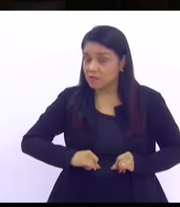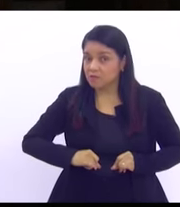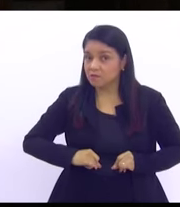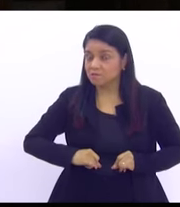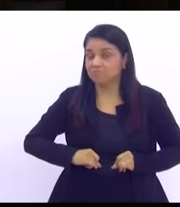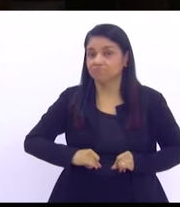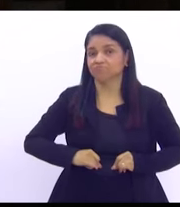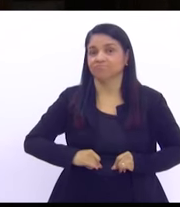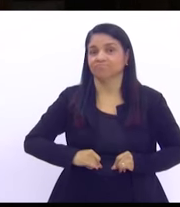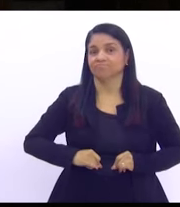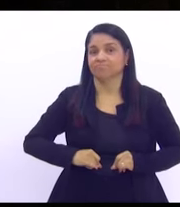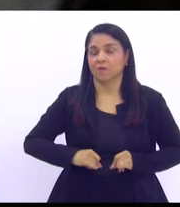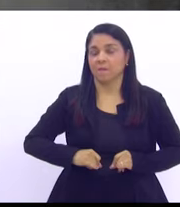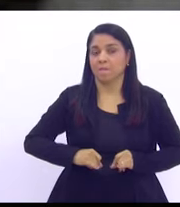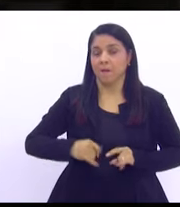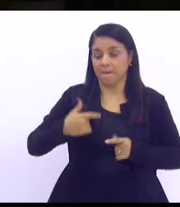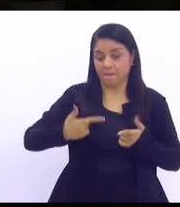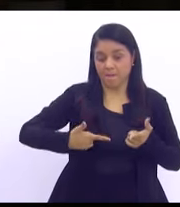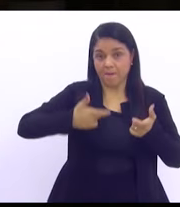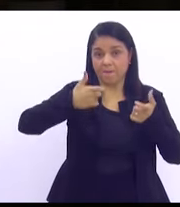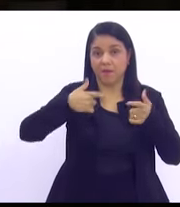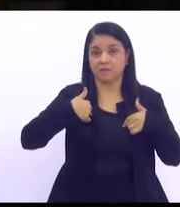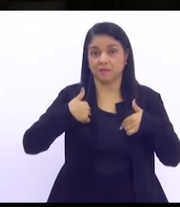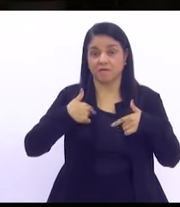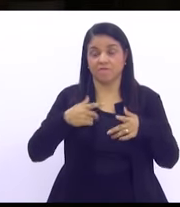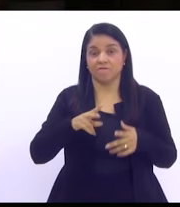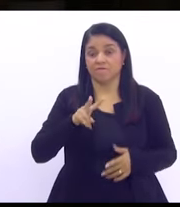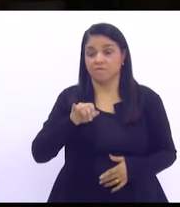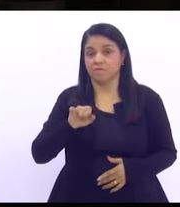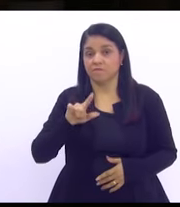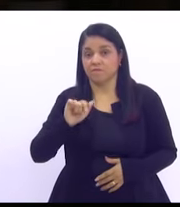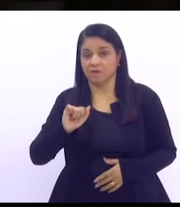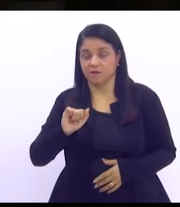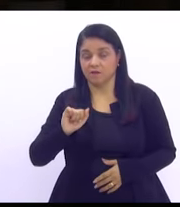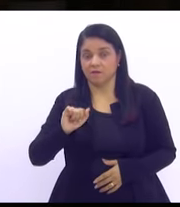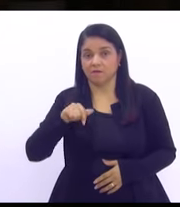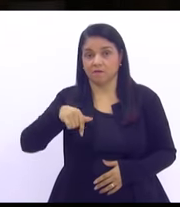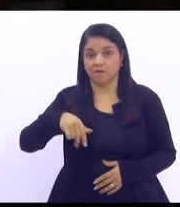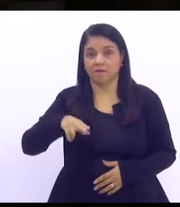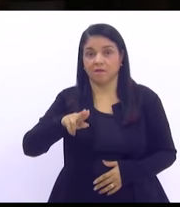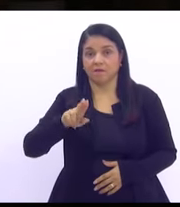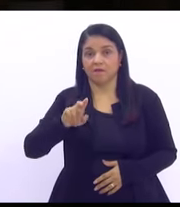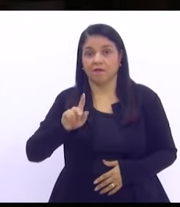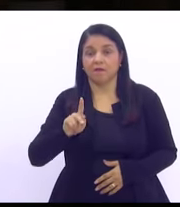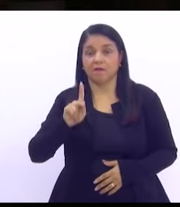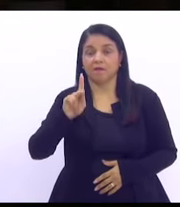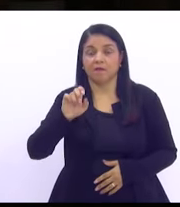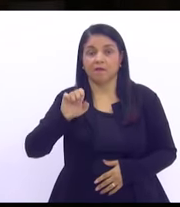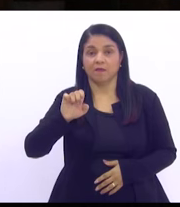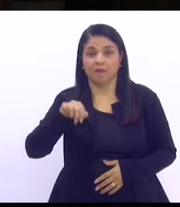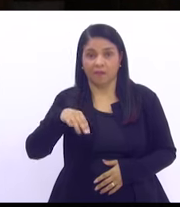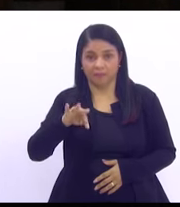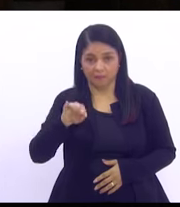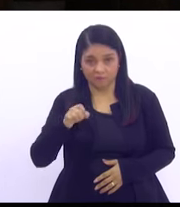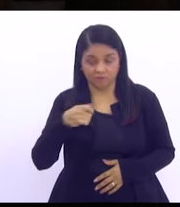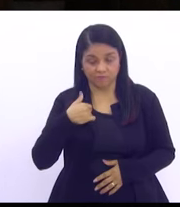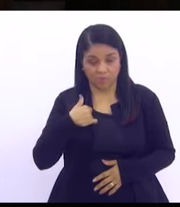Kennedy. E esse jovem de 25 anos, graças a Deus eu saí bem, mas ele infelizmente perdeu sua